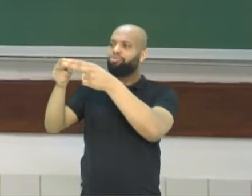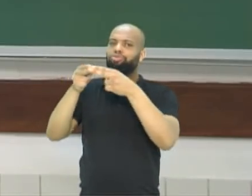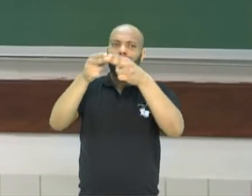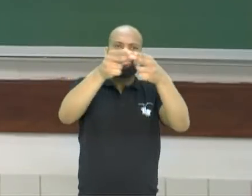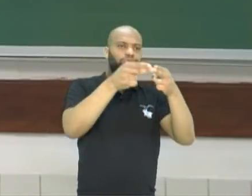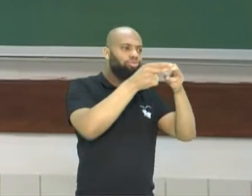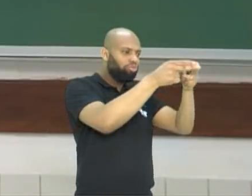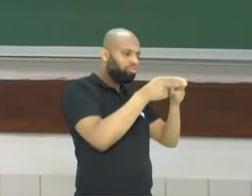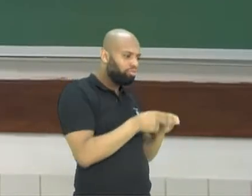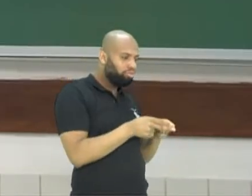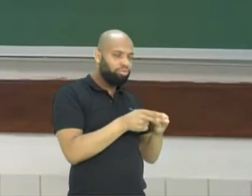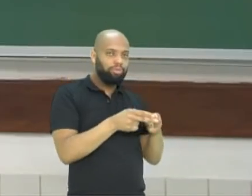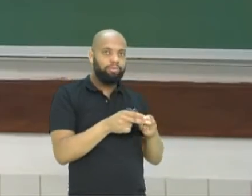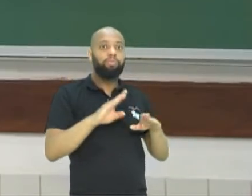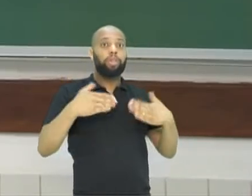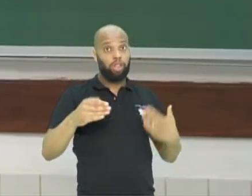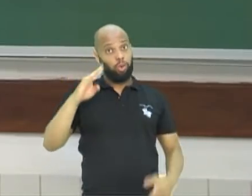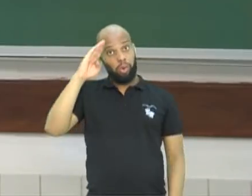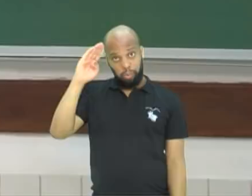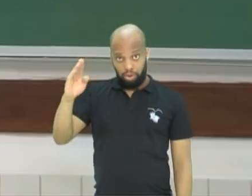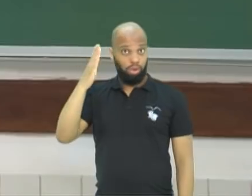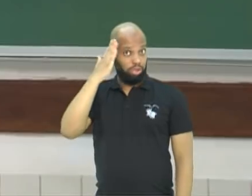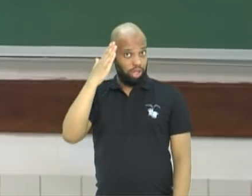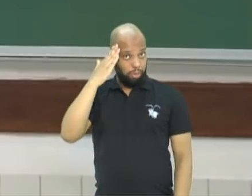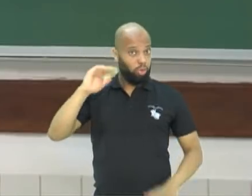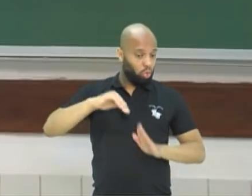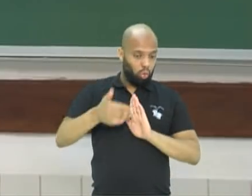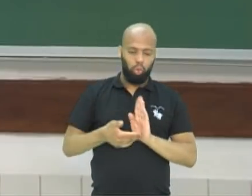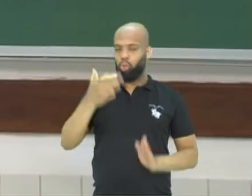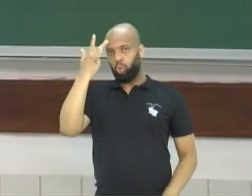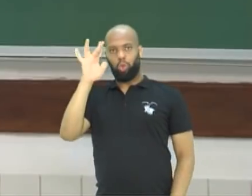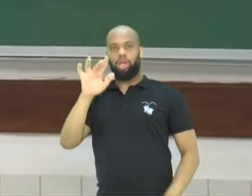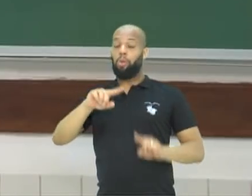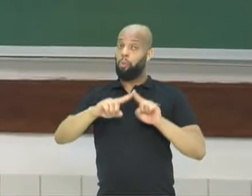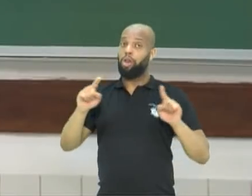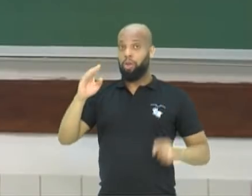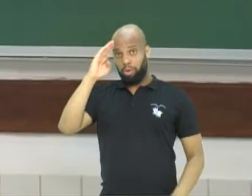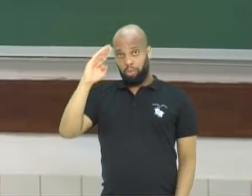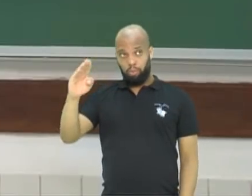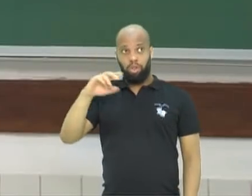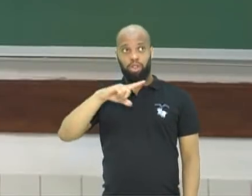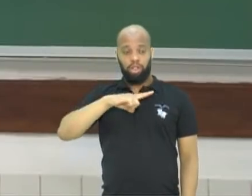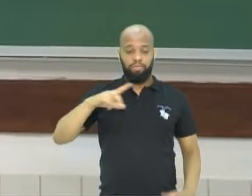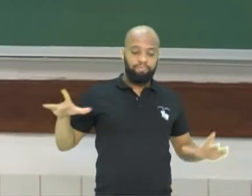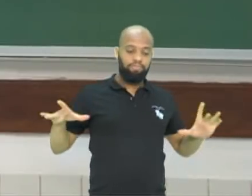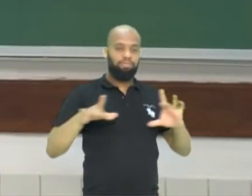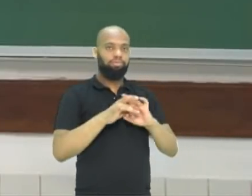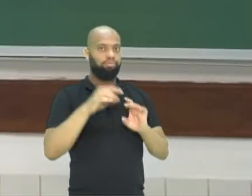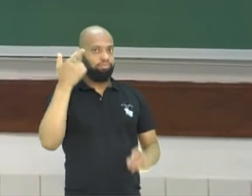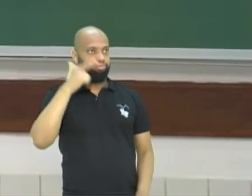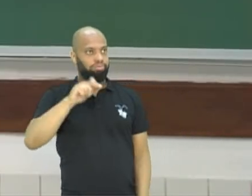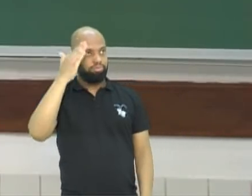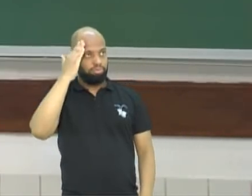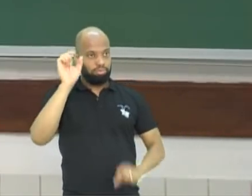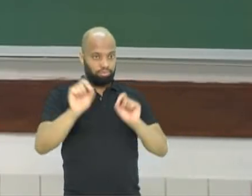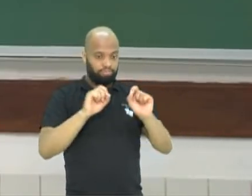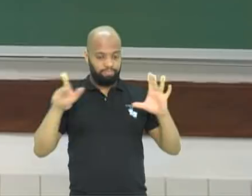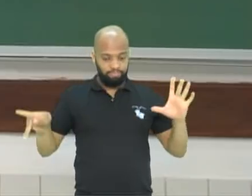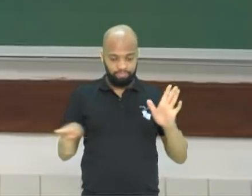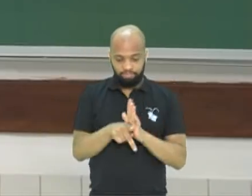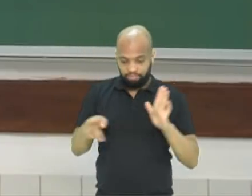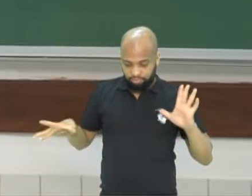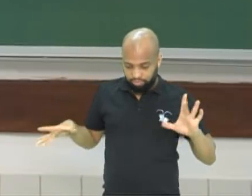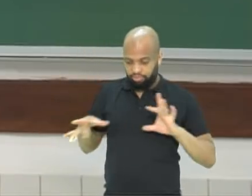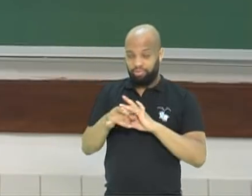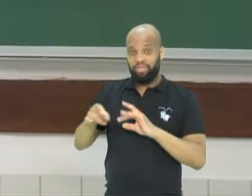condições de fazer, mas os pontos principais que vão ligar esses pontos à teoria da seleção